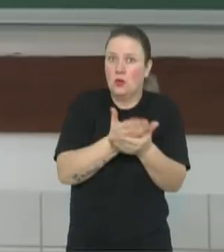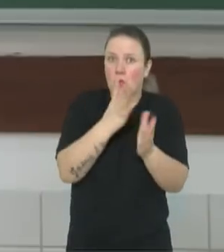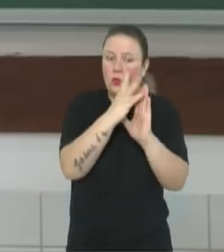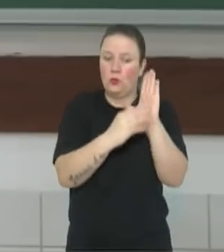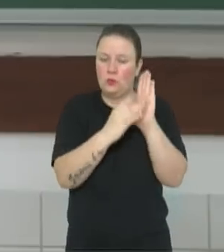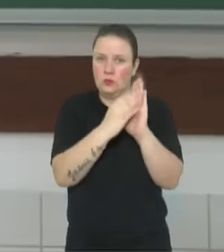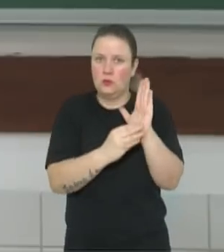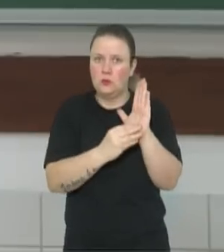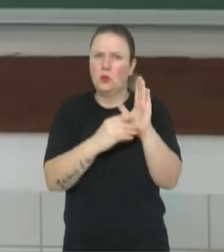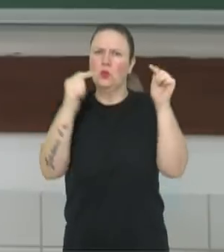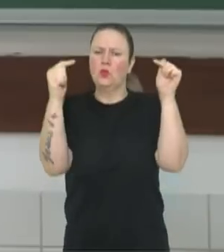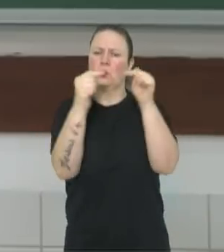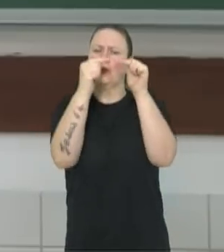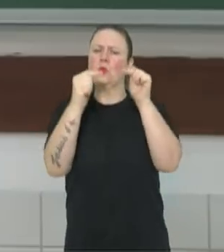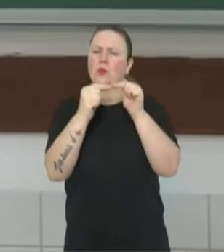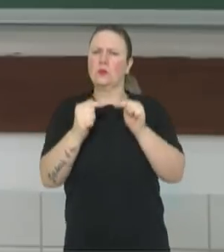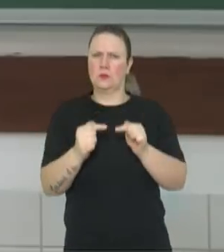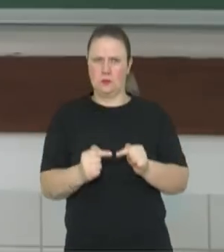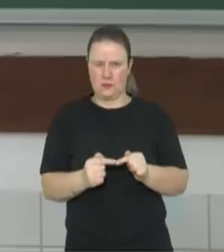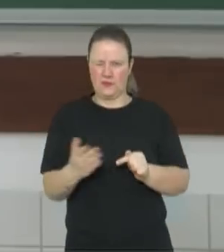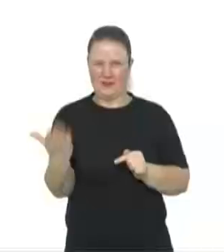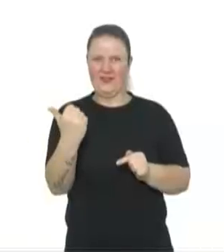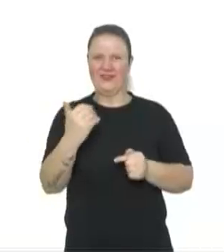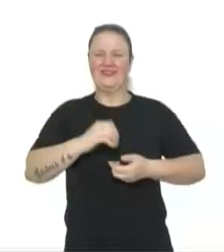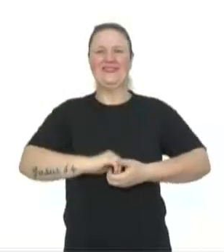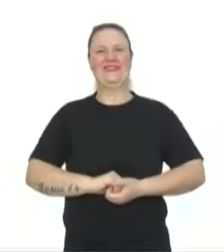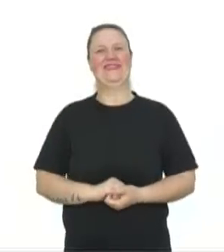são as rimas que a gente tem nesse poema aí. Vamos lá.